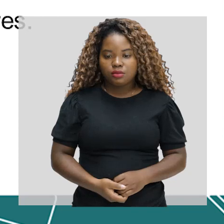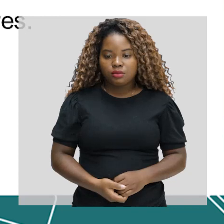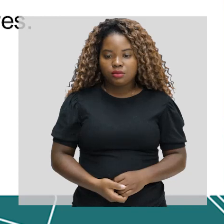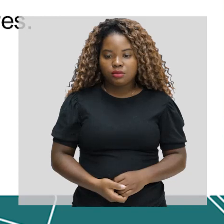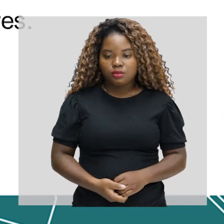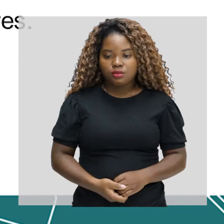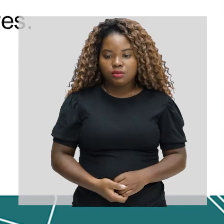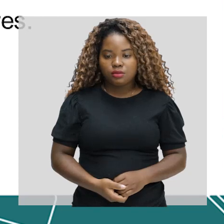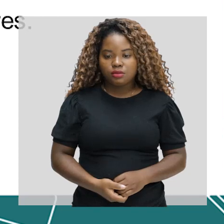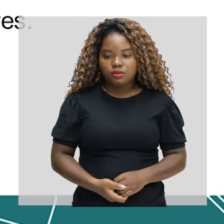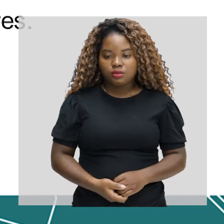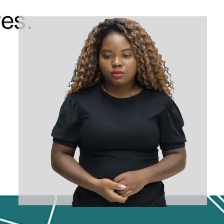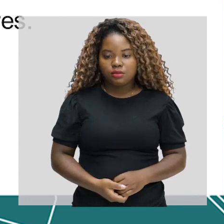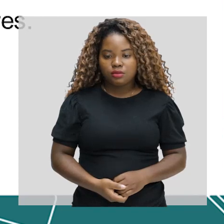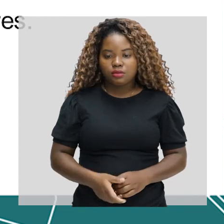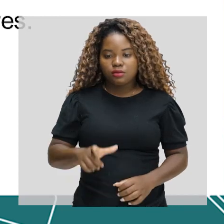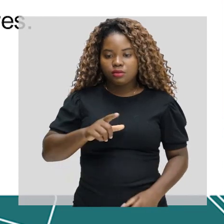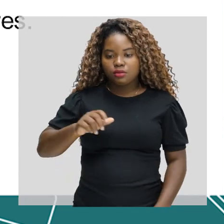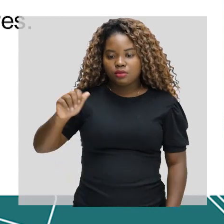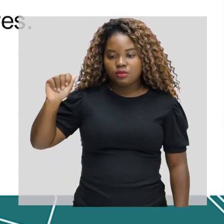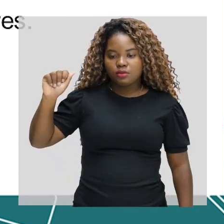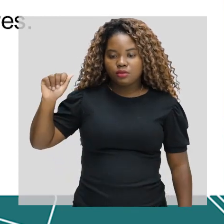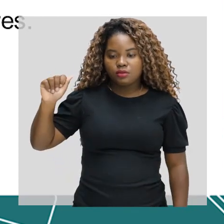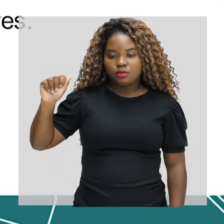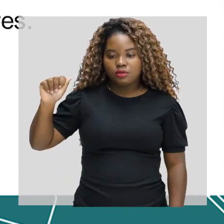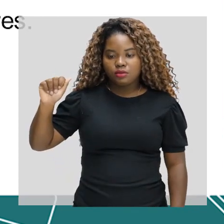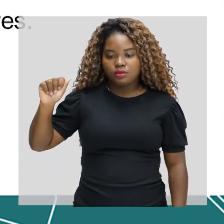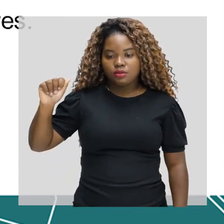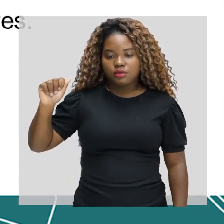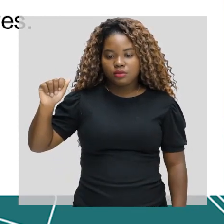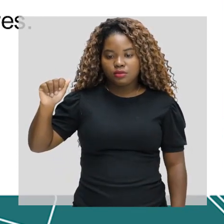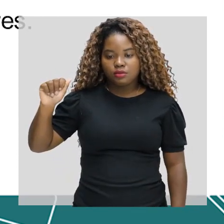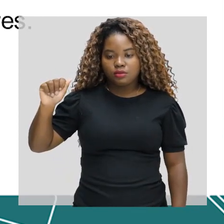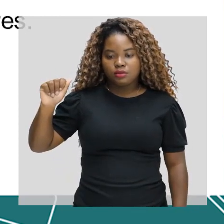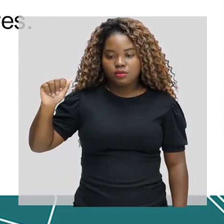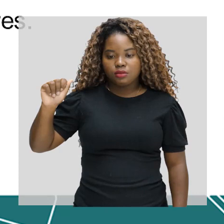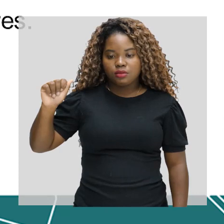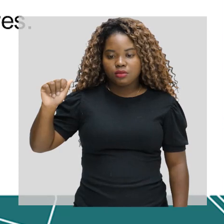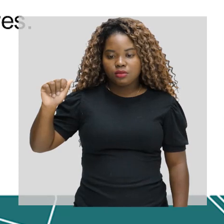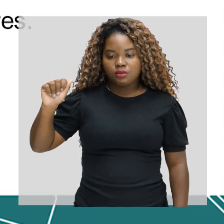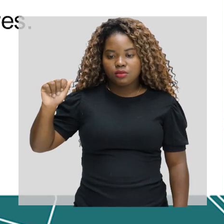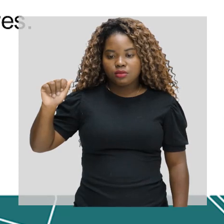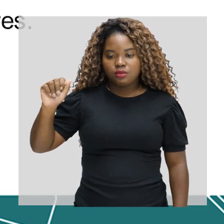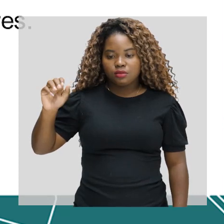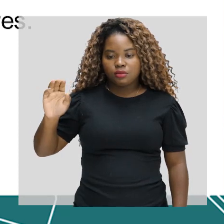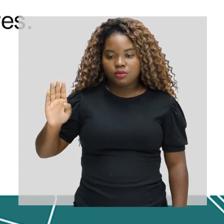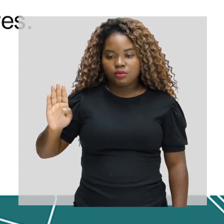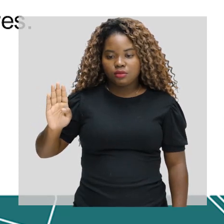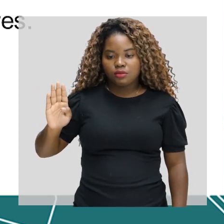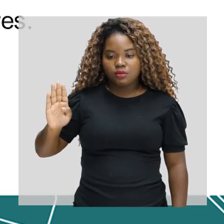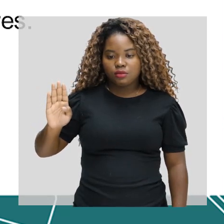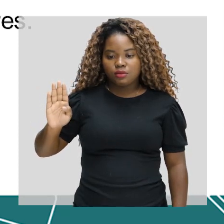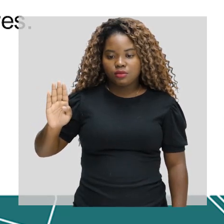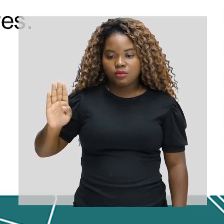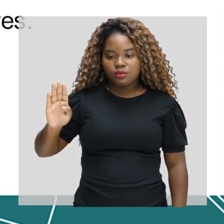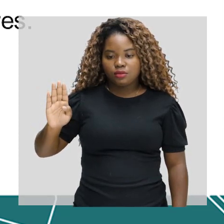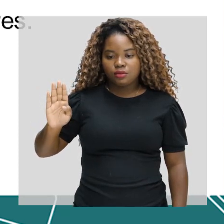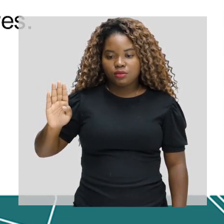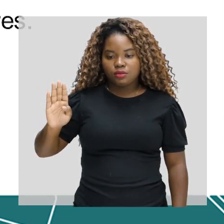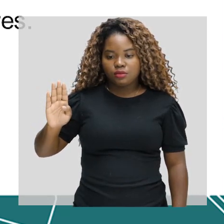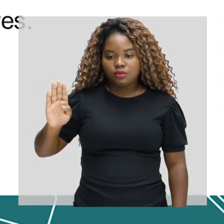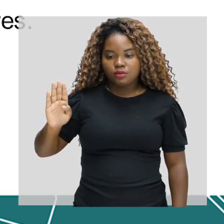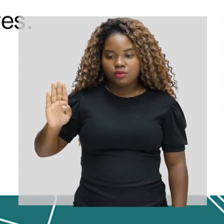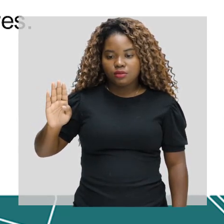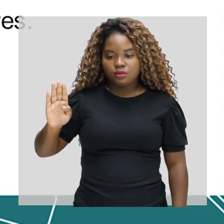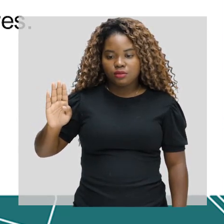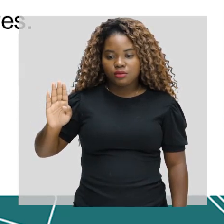aparelho receptor, letra A, deve existir um meio material qualquer. Letra B, deve existir um meio material